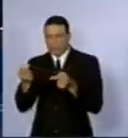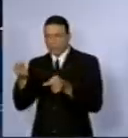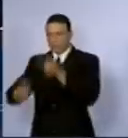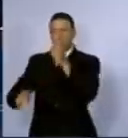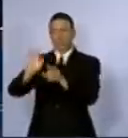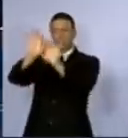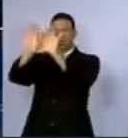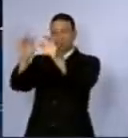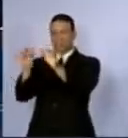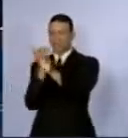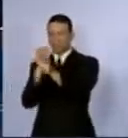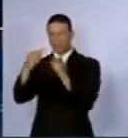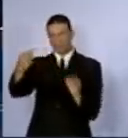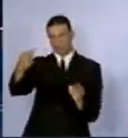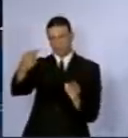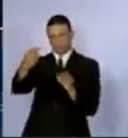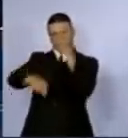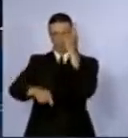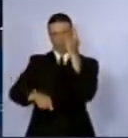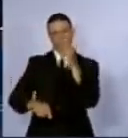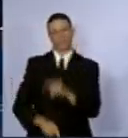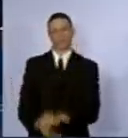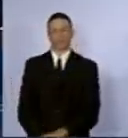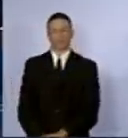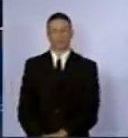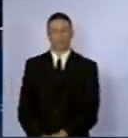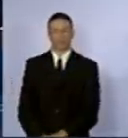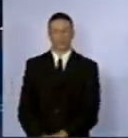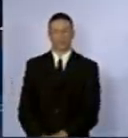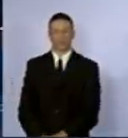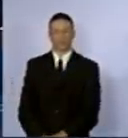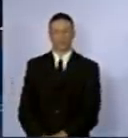não térmico. O